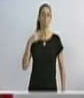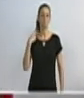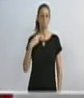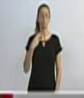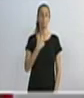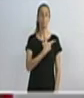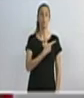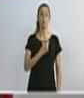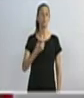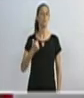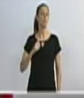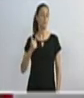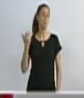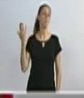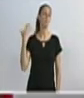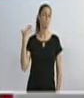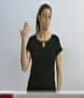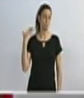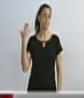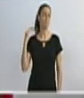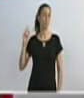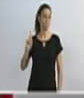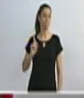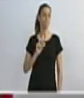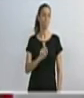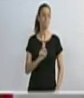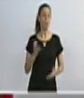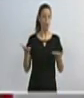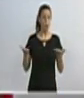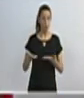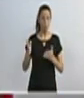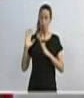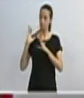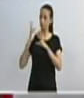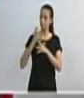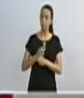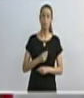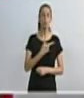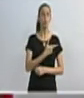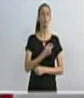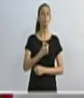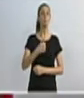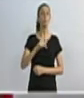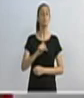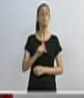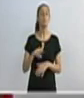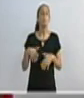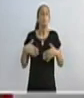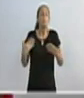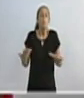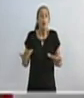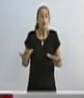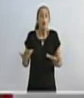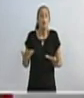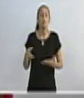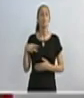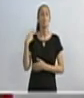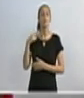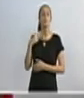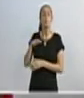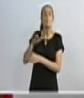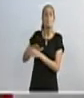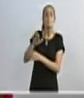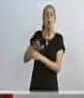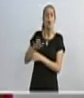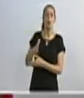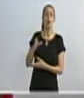2011 aconteceu isso. Nós estamos em 2017. Qual foi a pressão que os nossos representantes